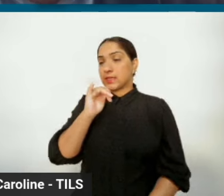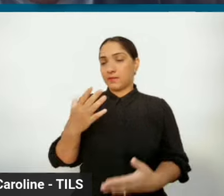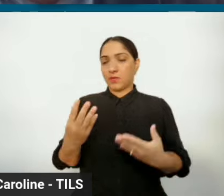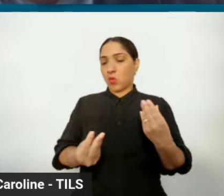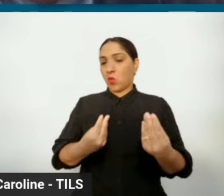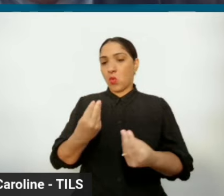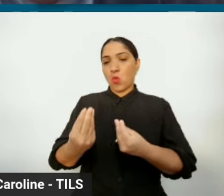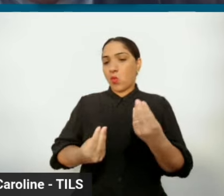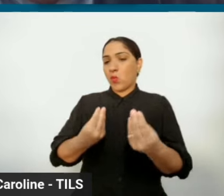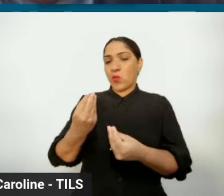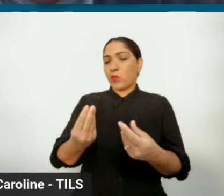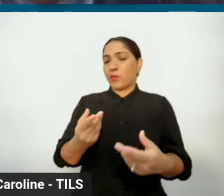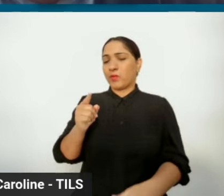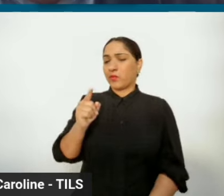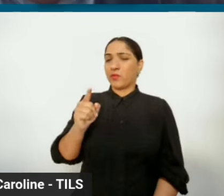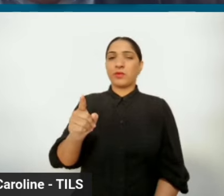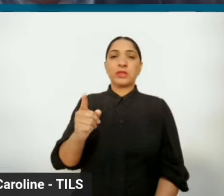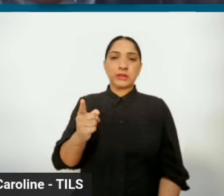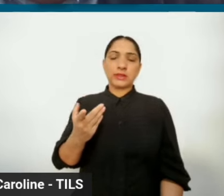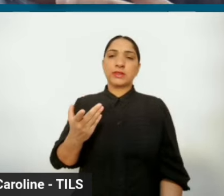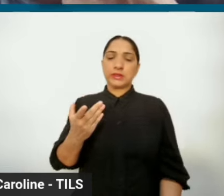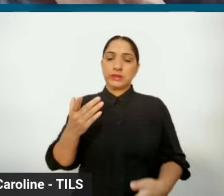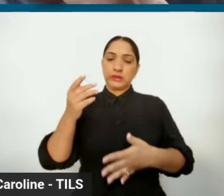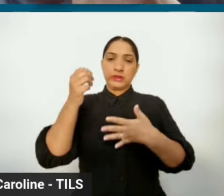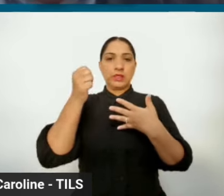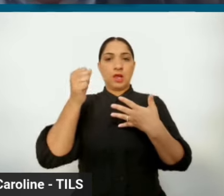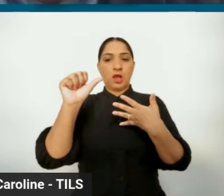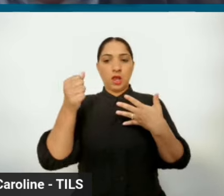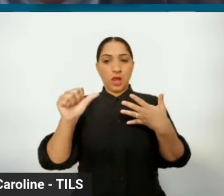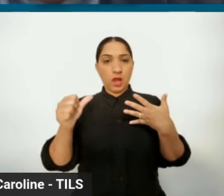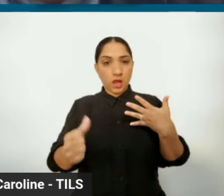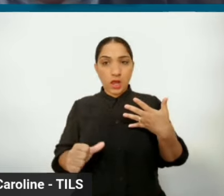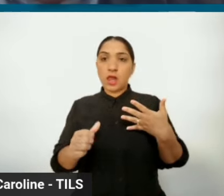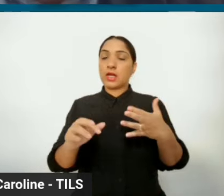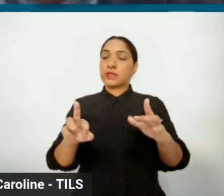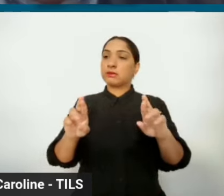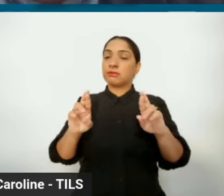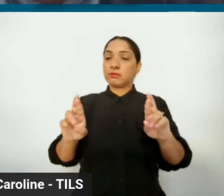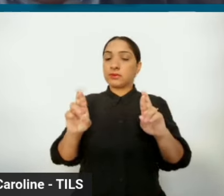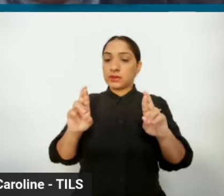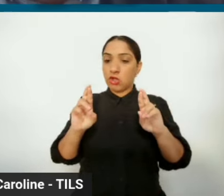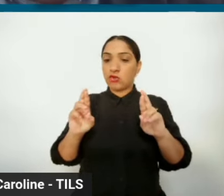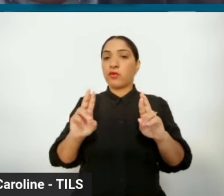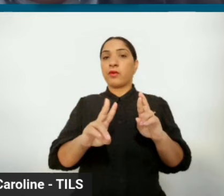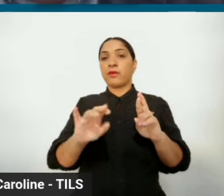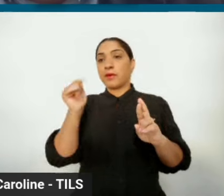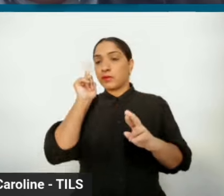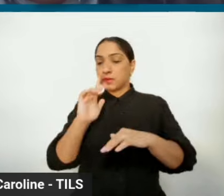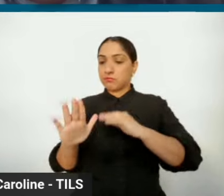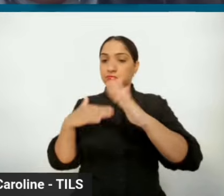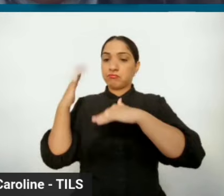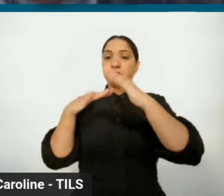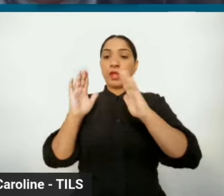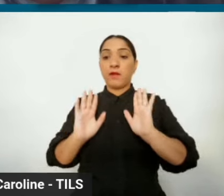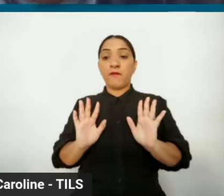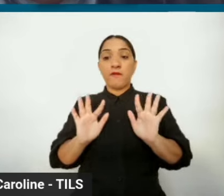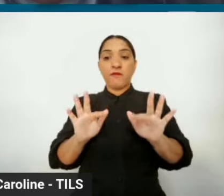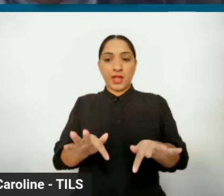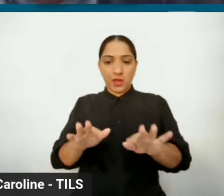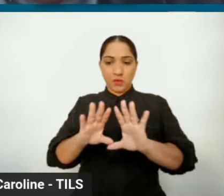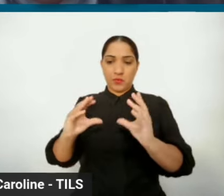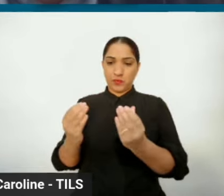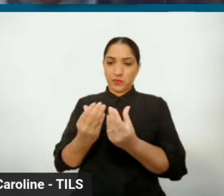Joelson, qual é a sua avaliação, qual é a sua expectativa pós término da 5ª conferência, que